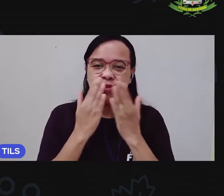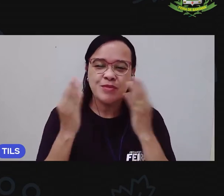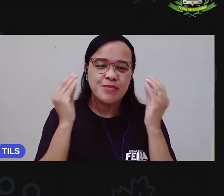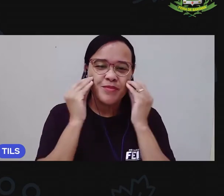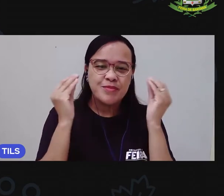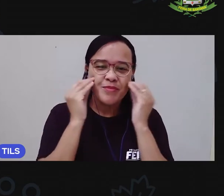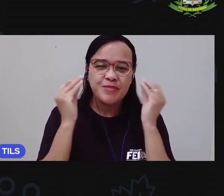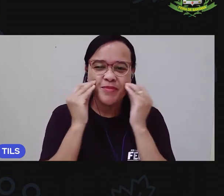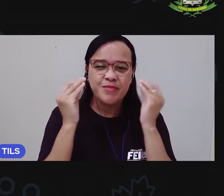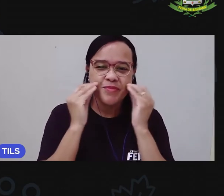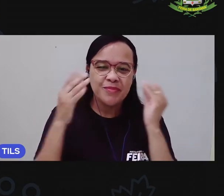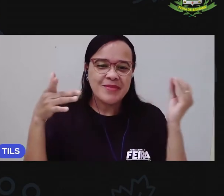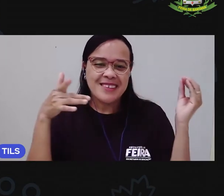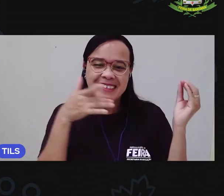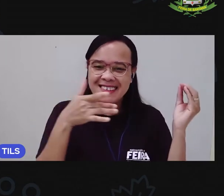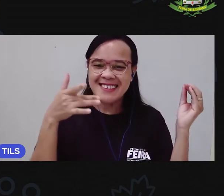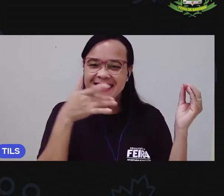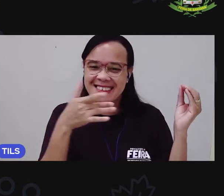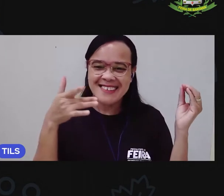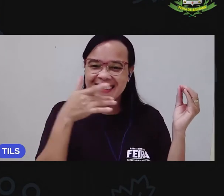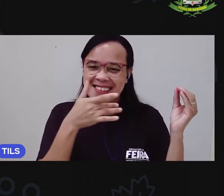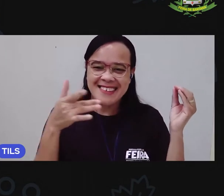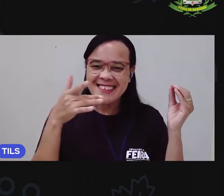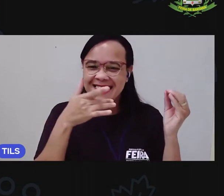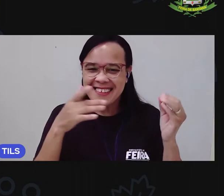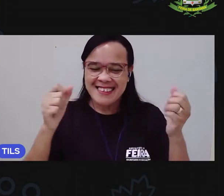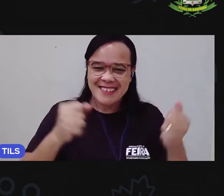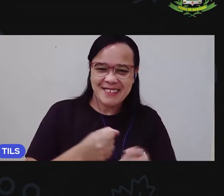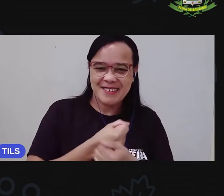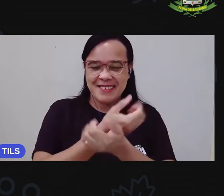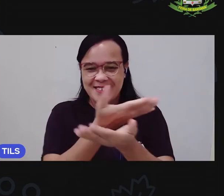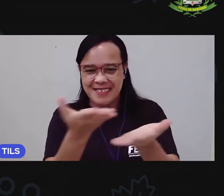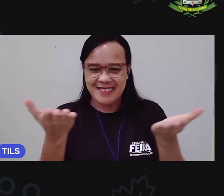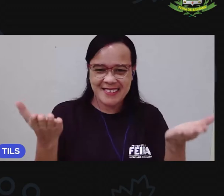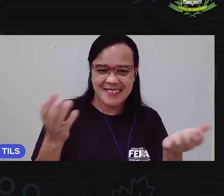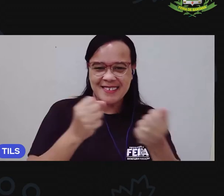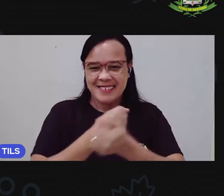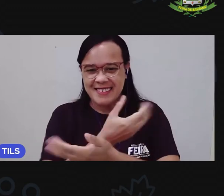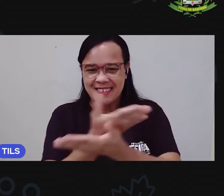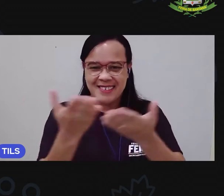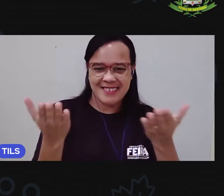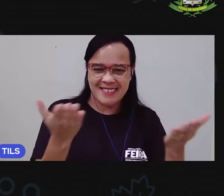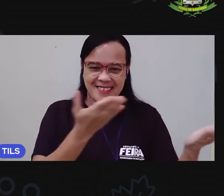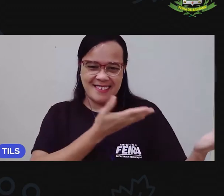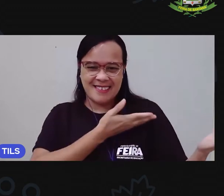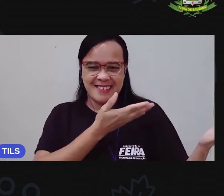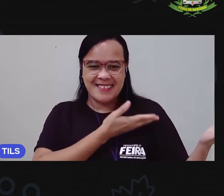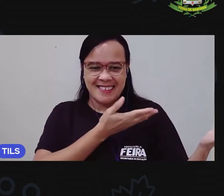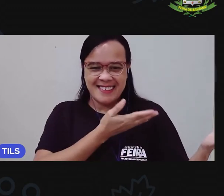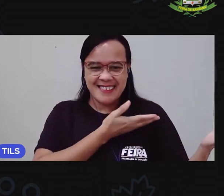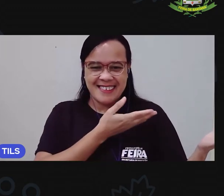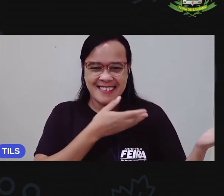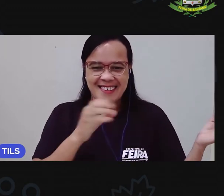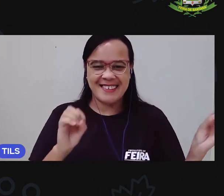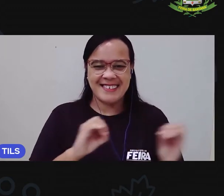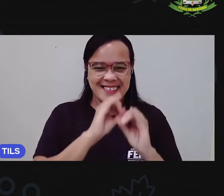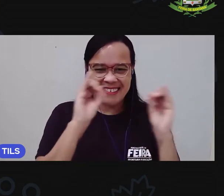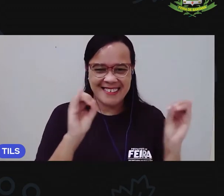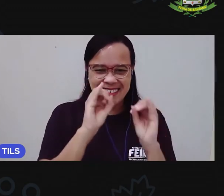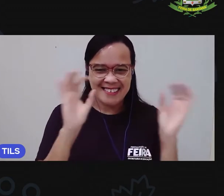Mando um beijinho bem gostosinho para você, meu